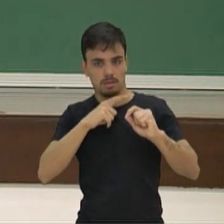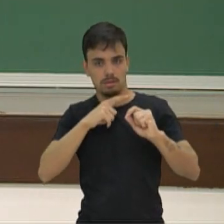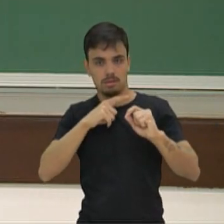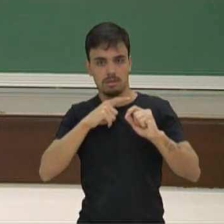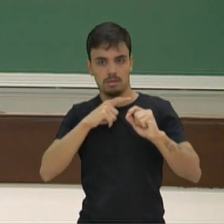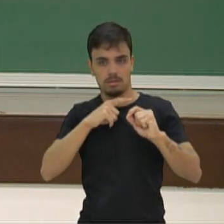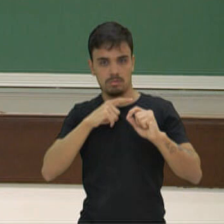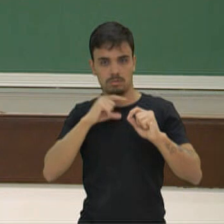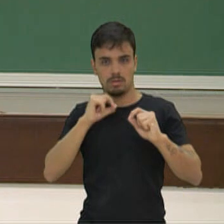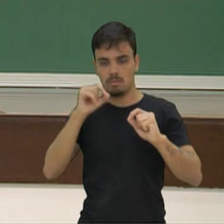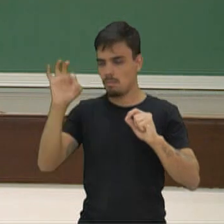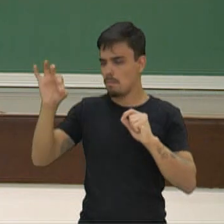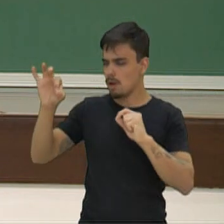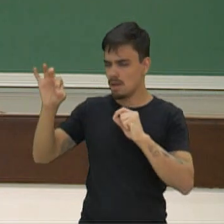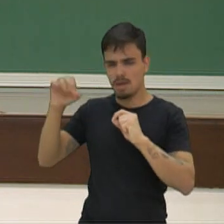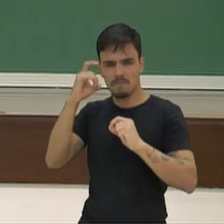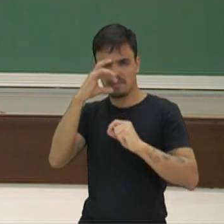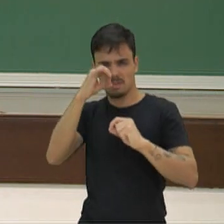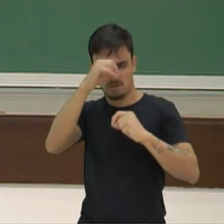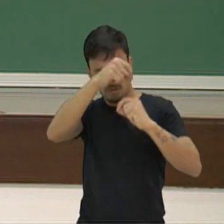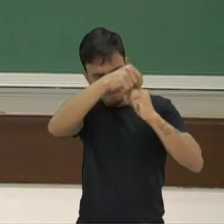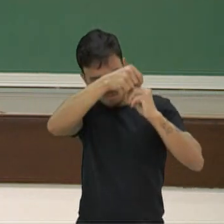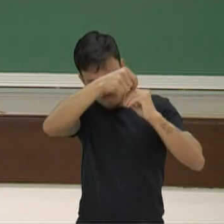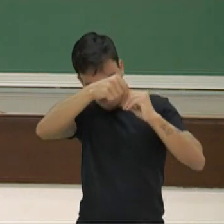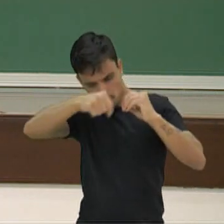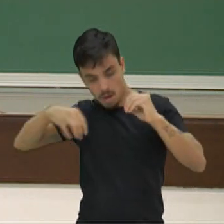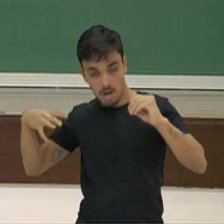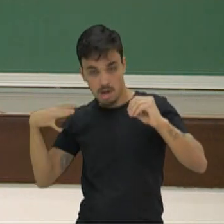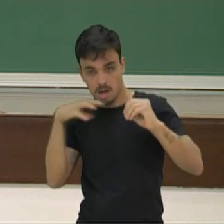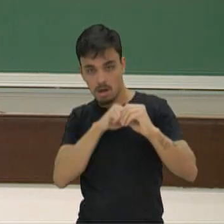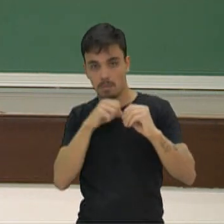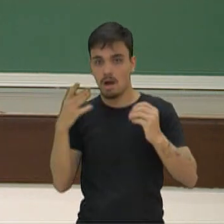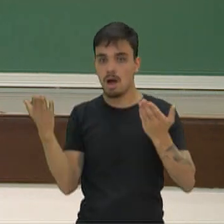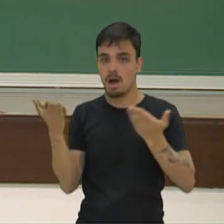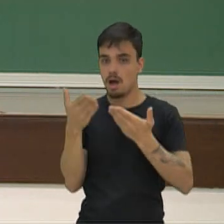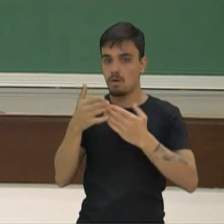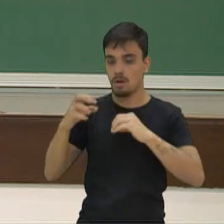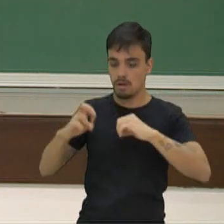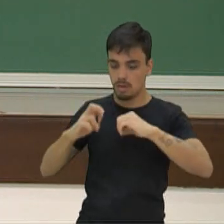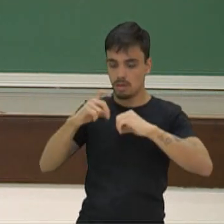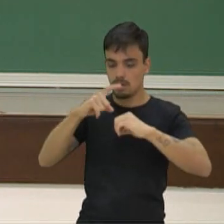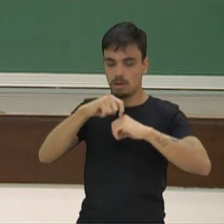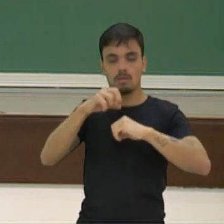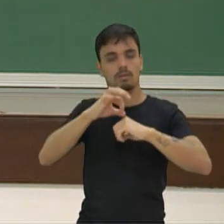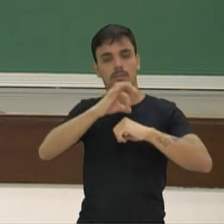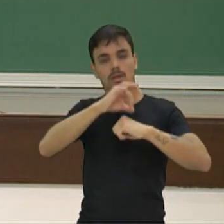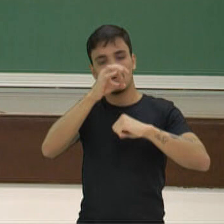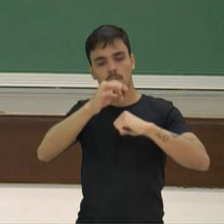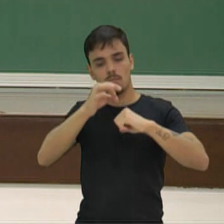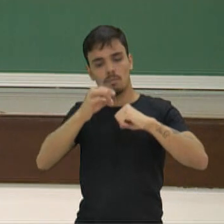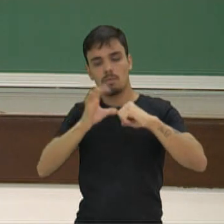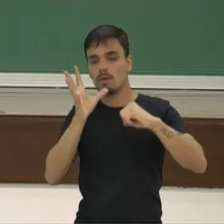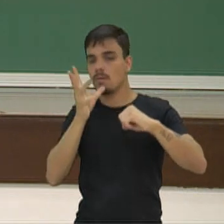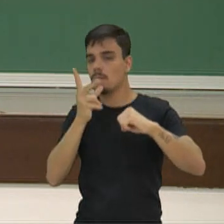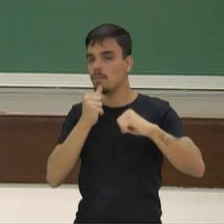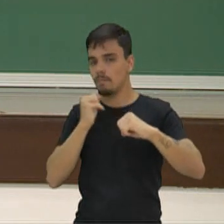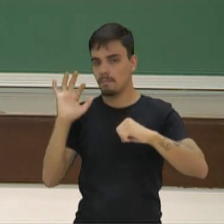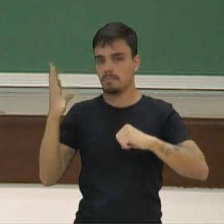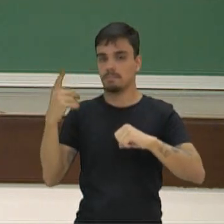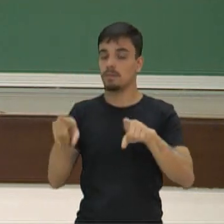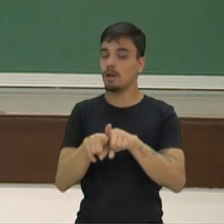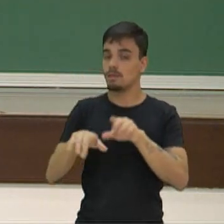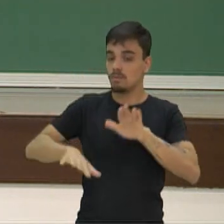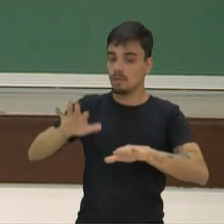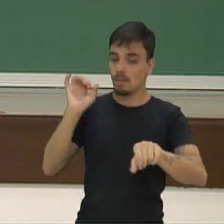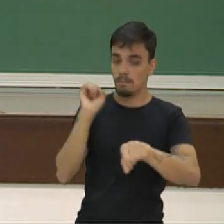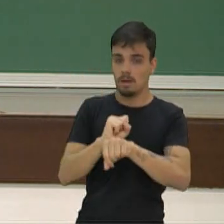né? Ela desceria com velocidade. Agora um degrau, ela vai sempre perdendo velocidade em cada degrau e pode até